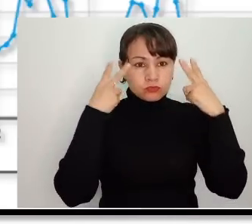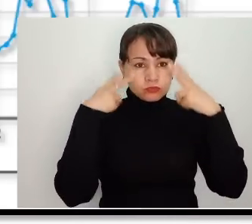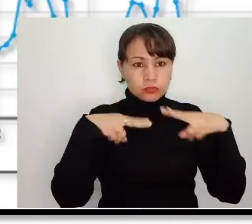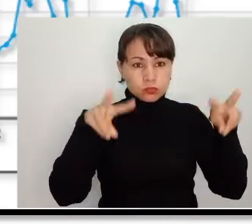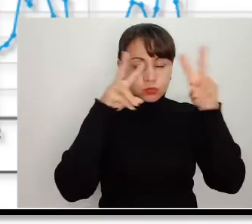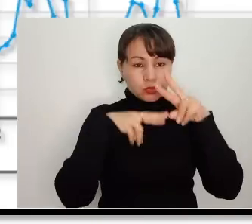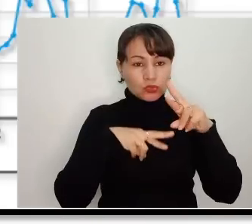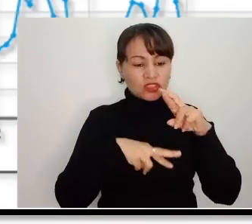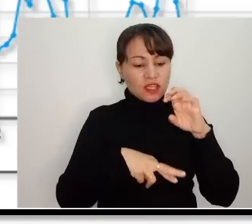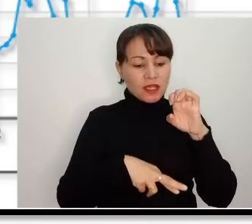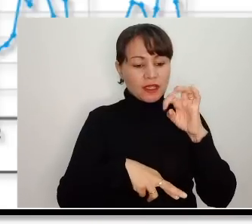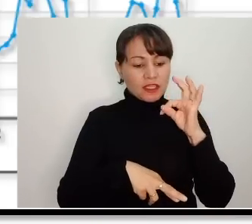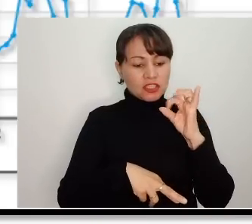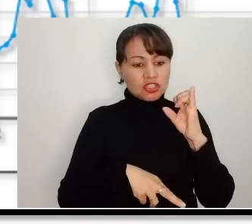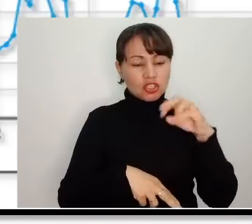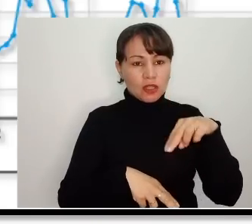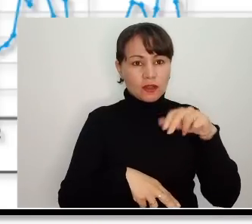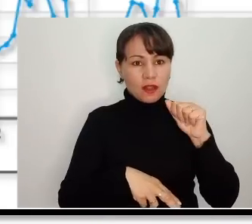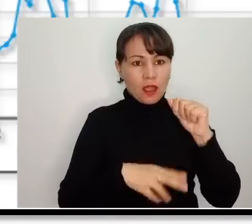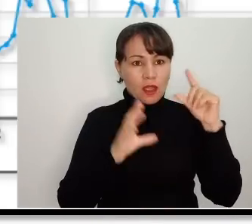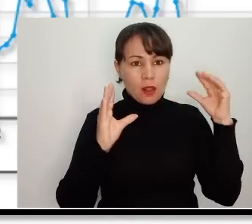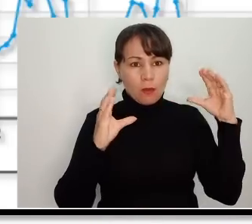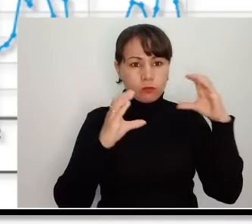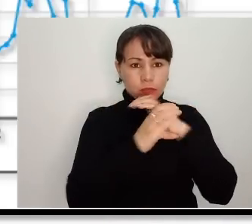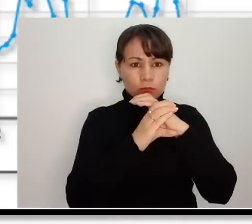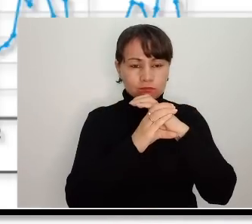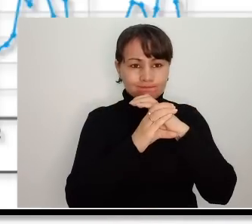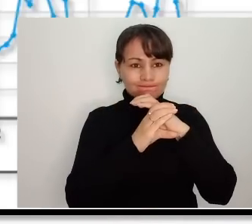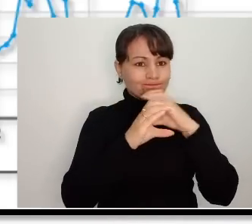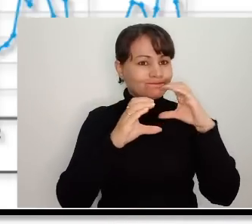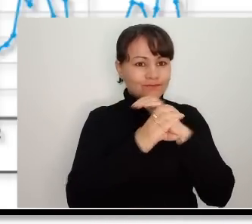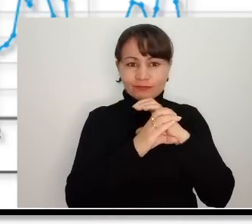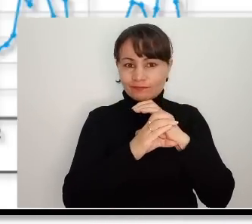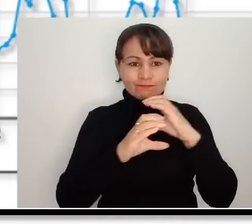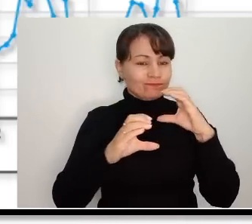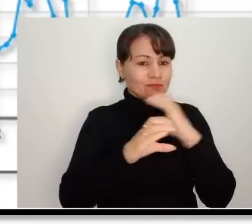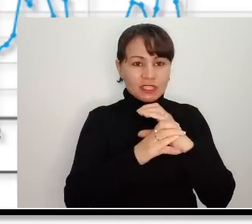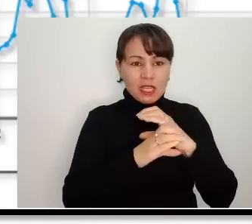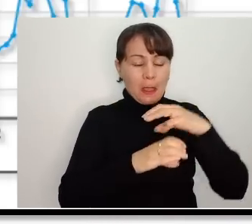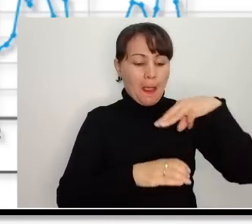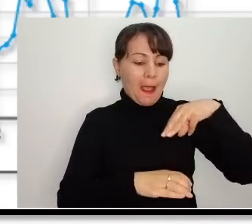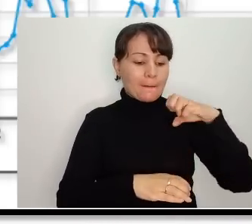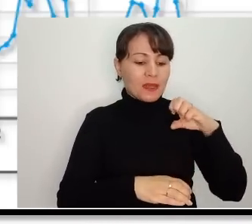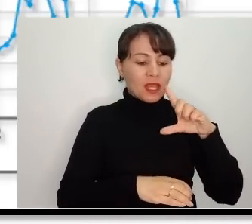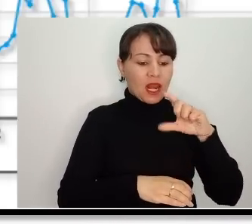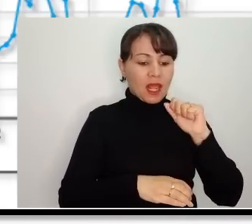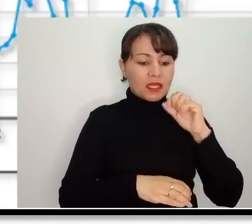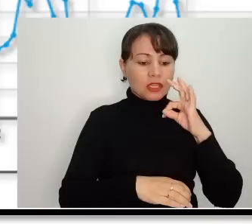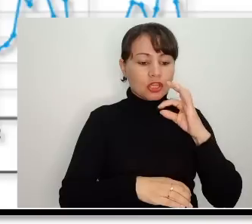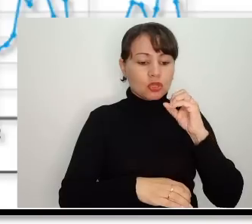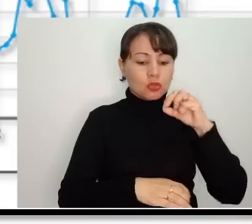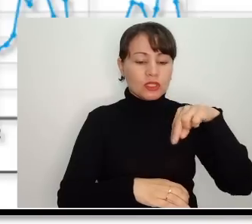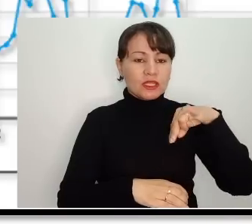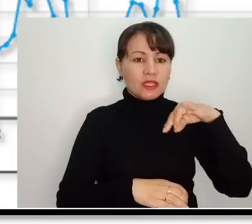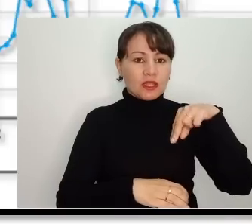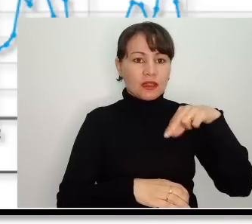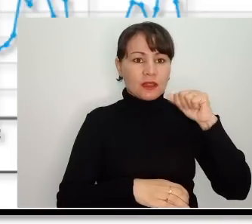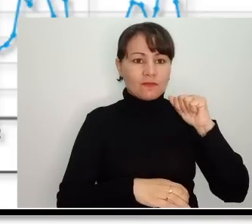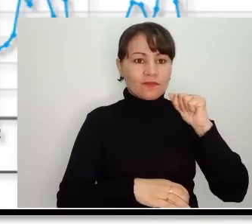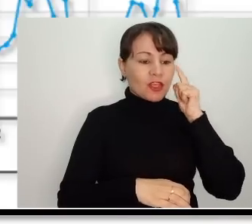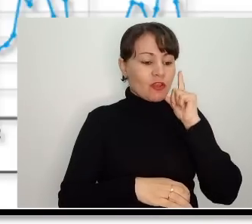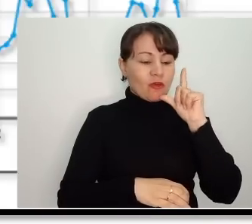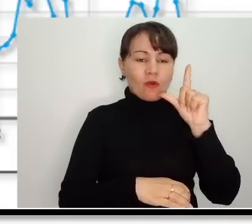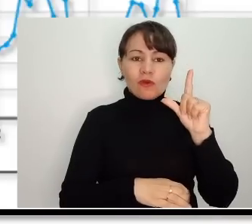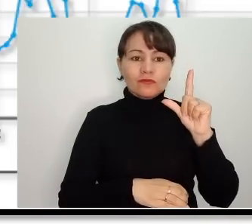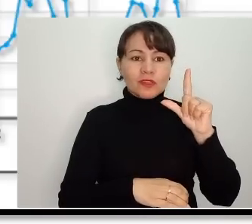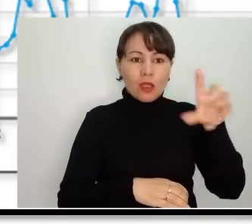a retina ela bloqueia a liberação da melatonina e aí ela não acontece. E aí vai dificultar o teu processamento e a tua